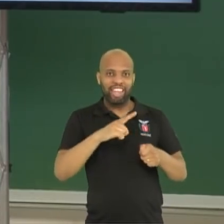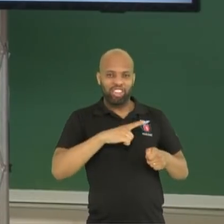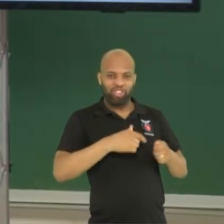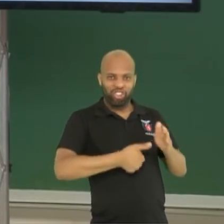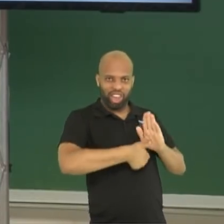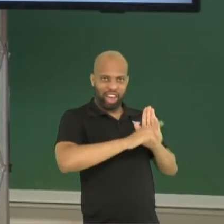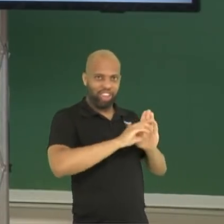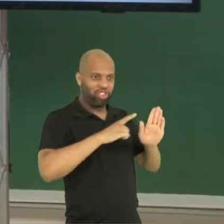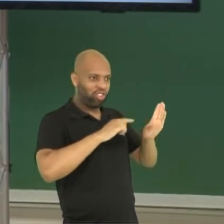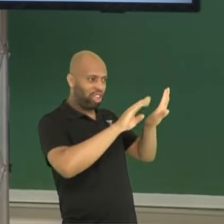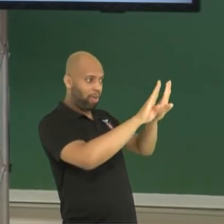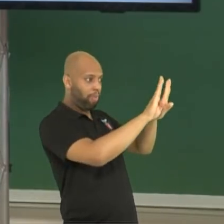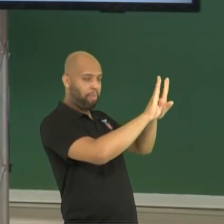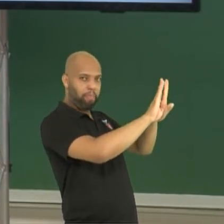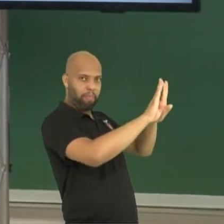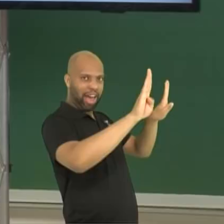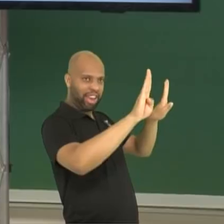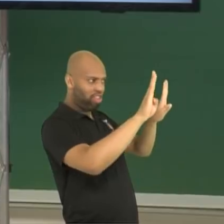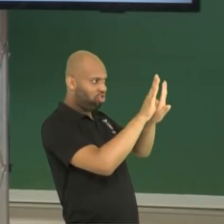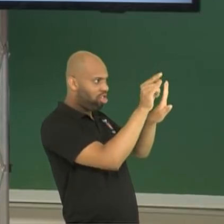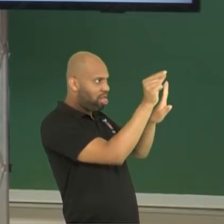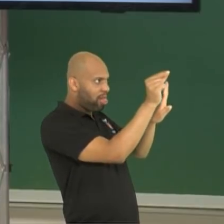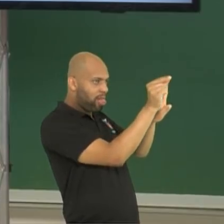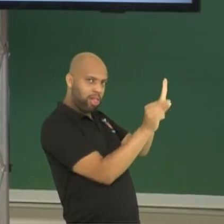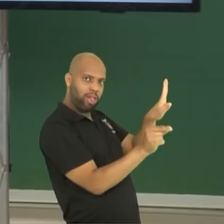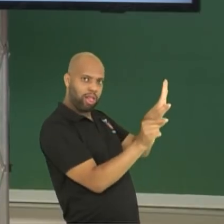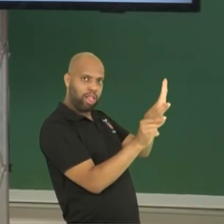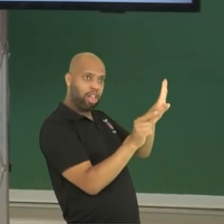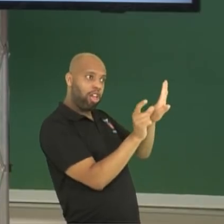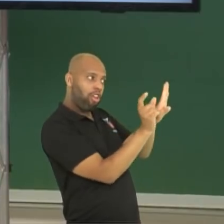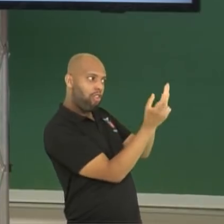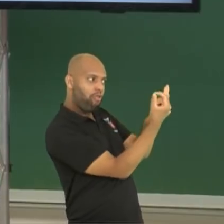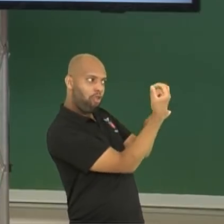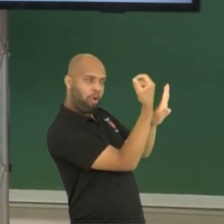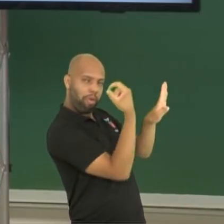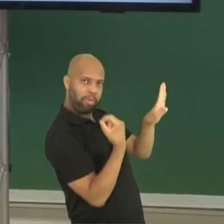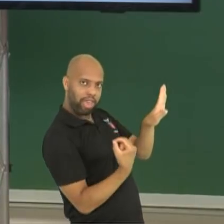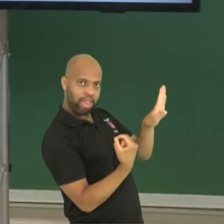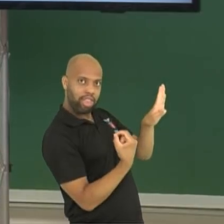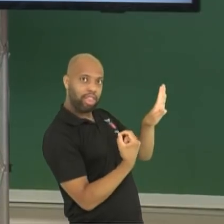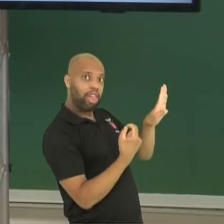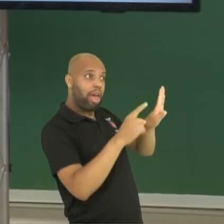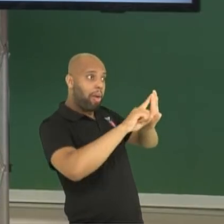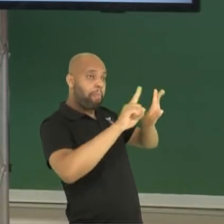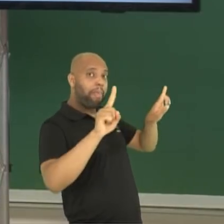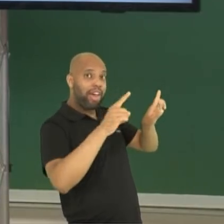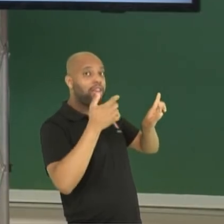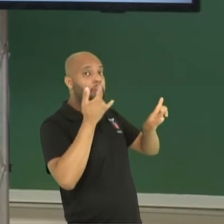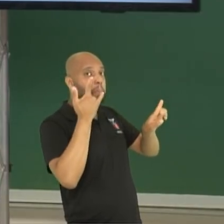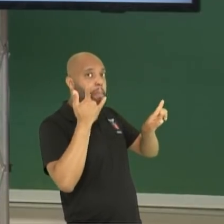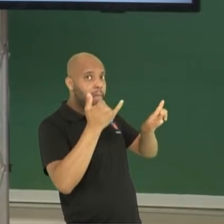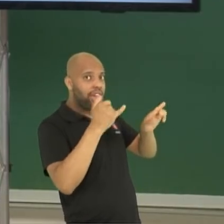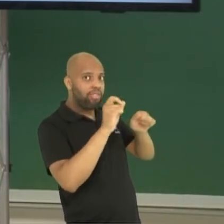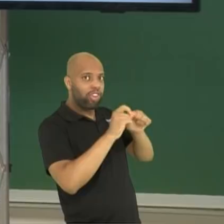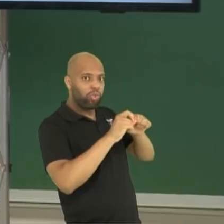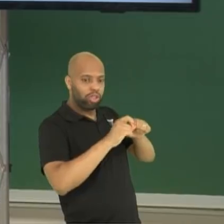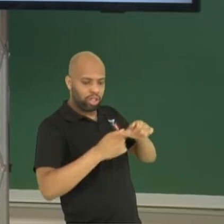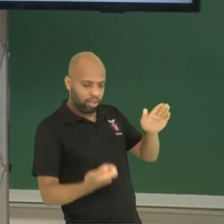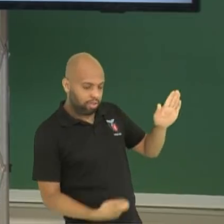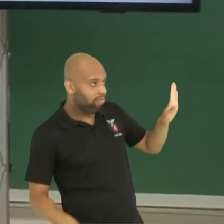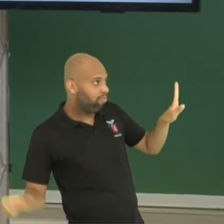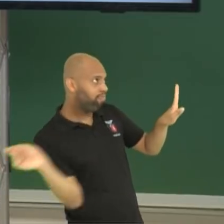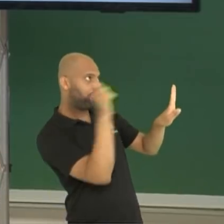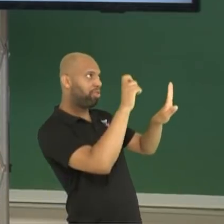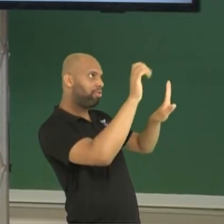aquela fenda ali na parede e acabou matando de certo modo, né, ou inibindo as formigas de